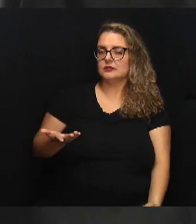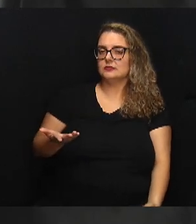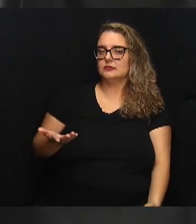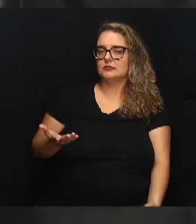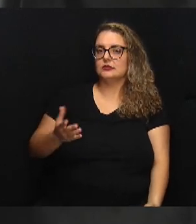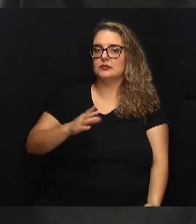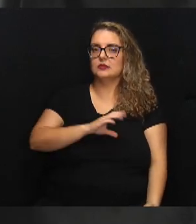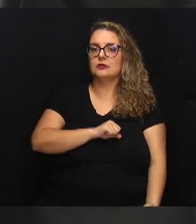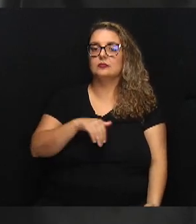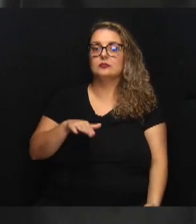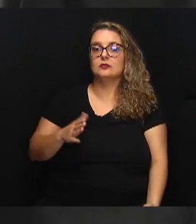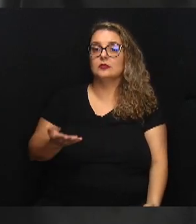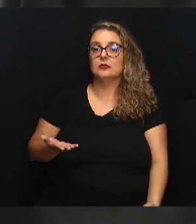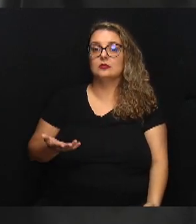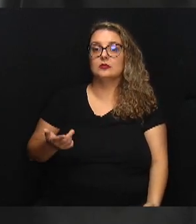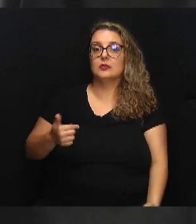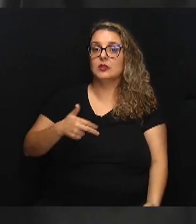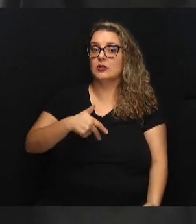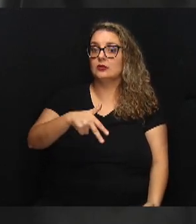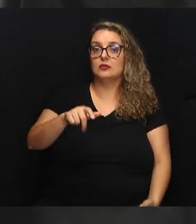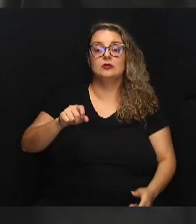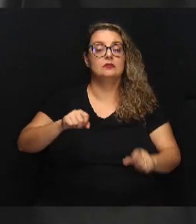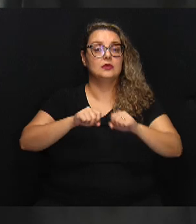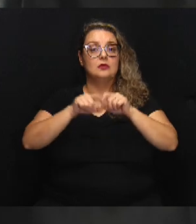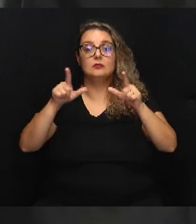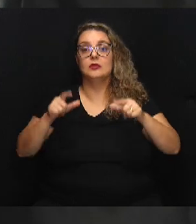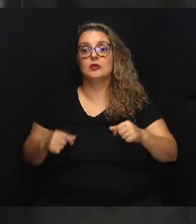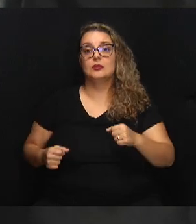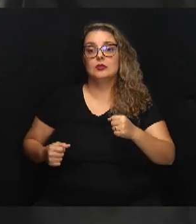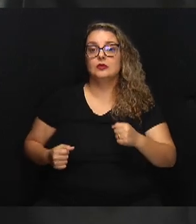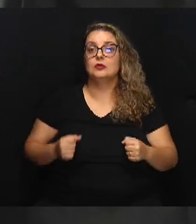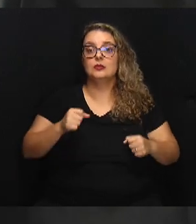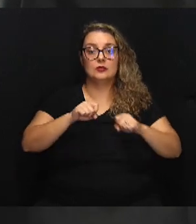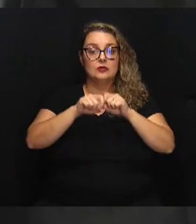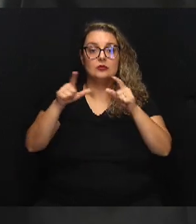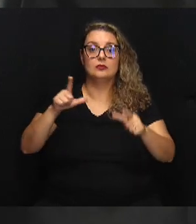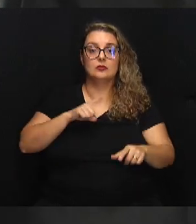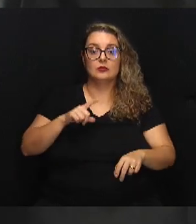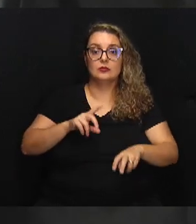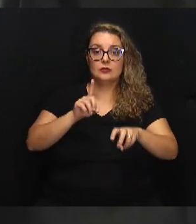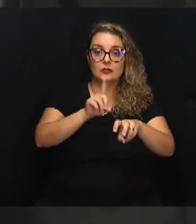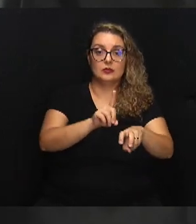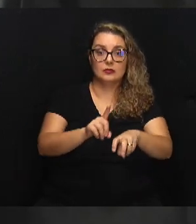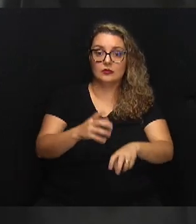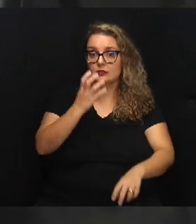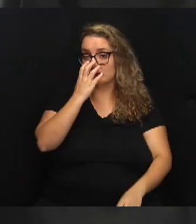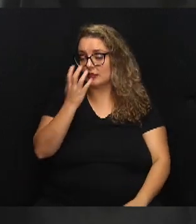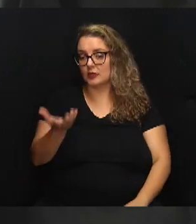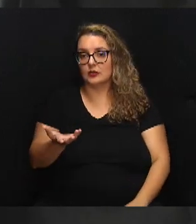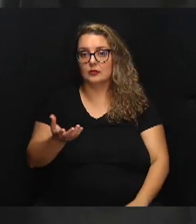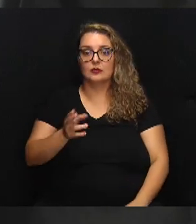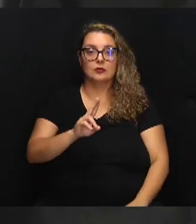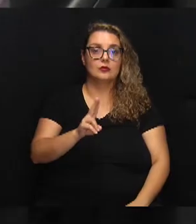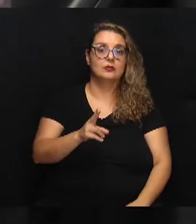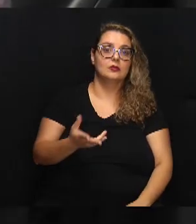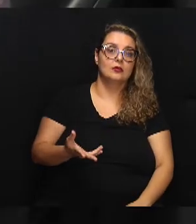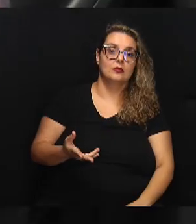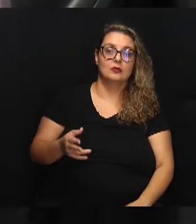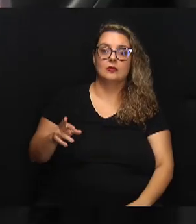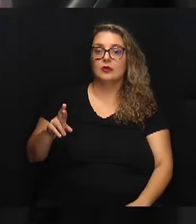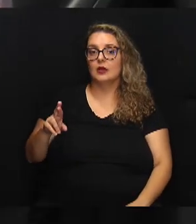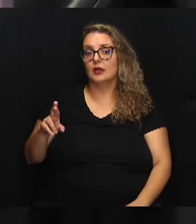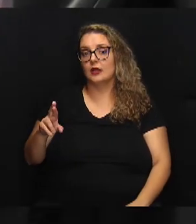de andar de manhã, né, de fazer minha caminhada de manhã. Tenho meu cachorro, que eu tô sempre Como ele chama? preocupado com ele, o